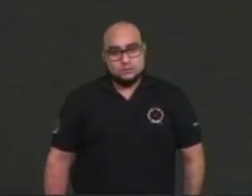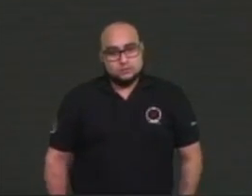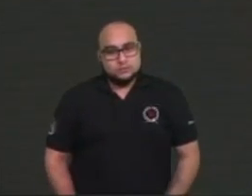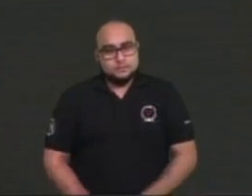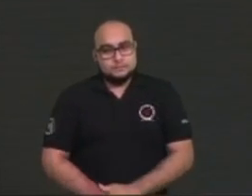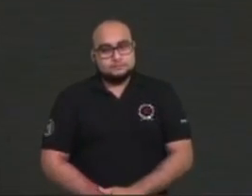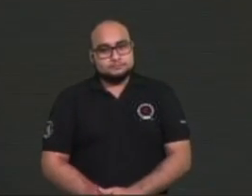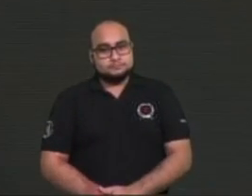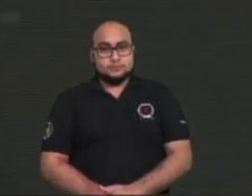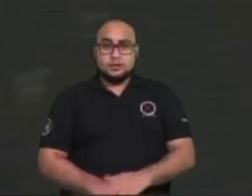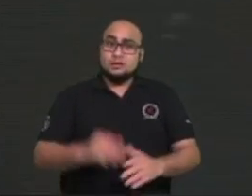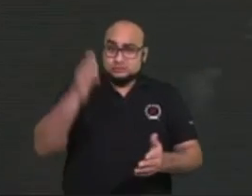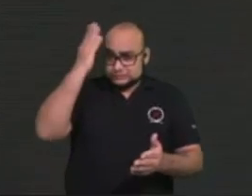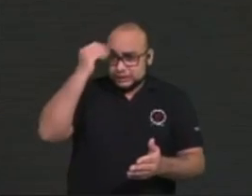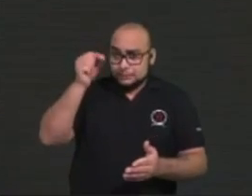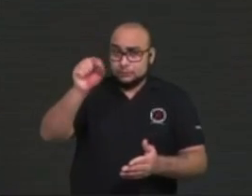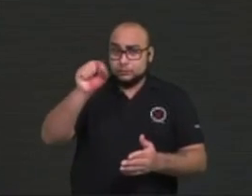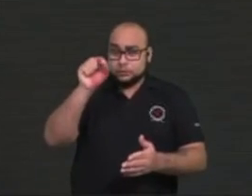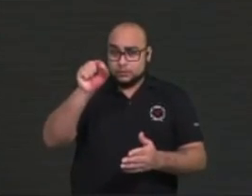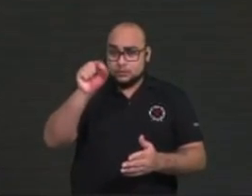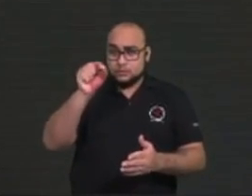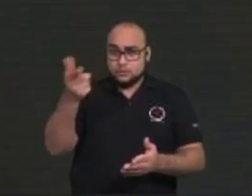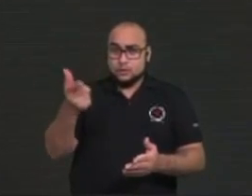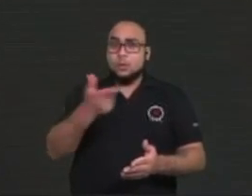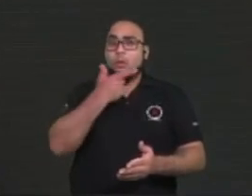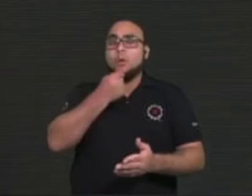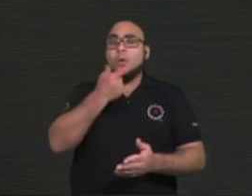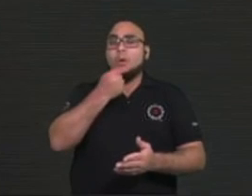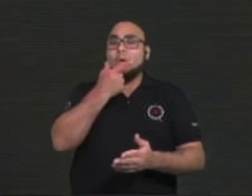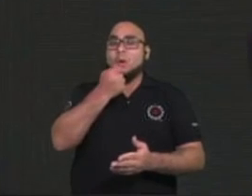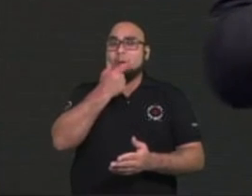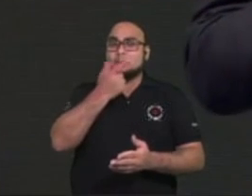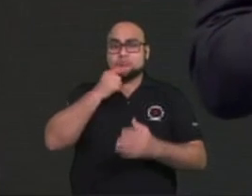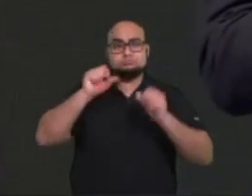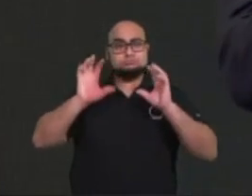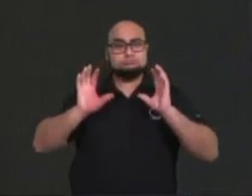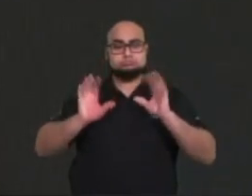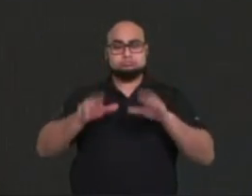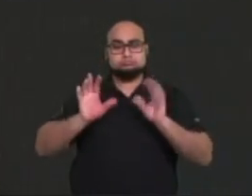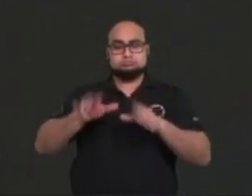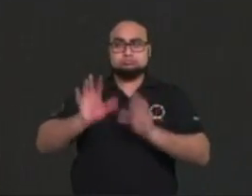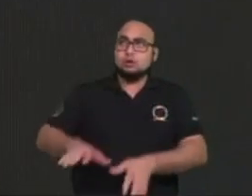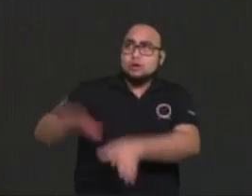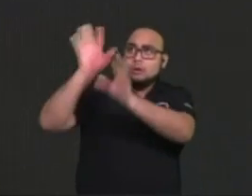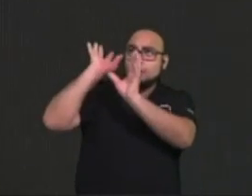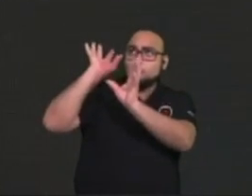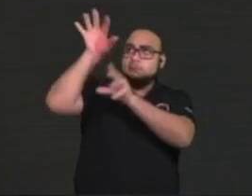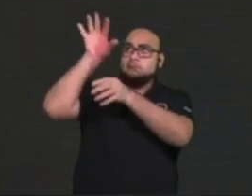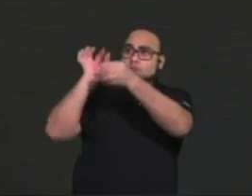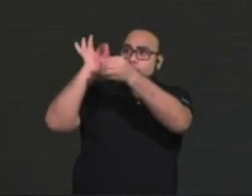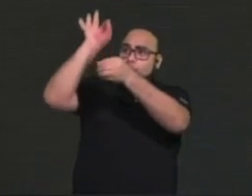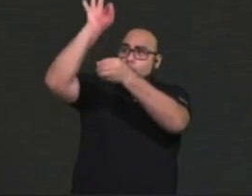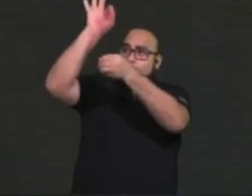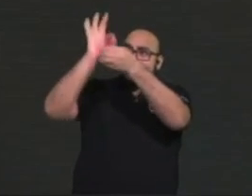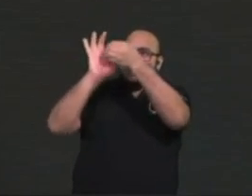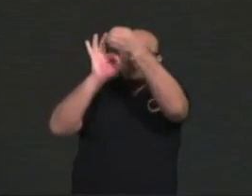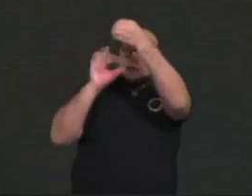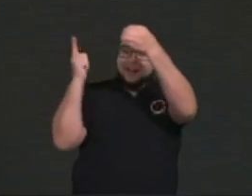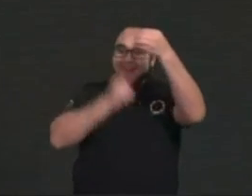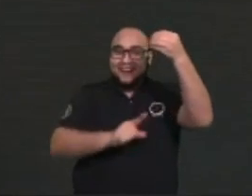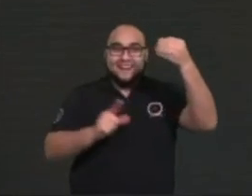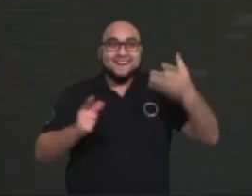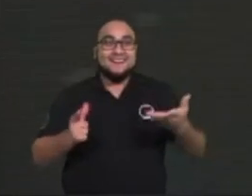Olá você sabia que Michael Jordan o maior jogador de basquete da história quando ele era